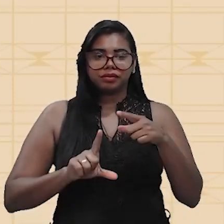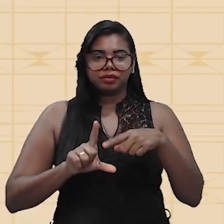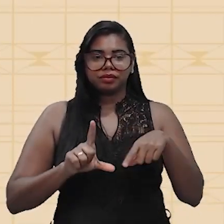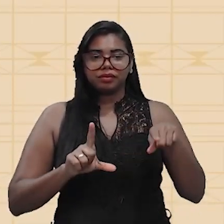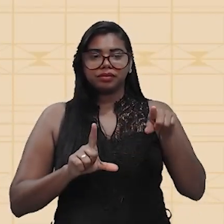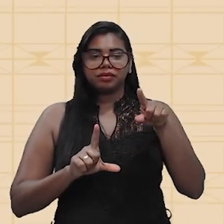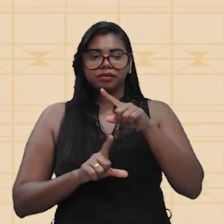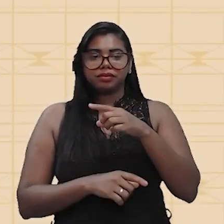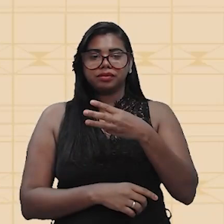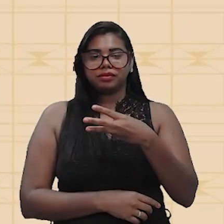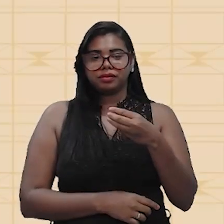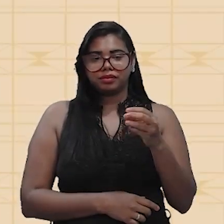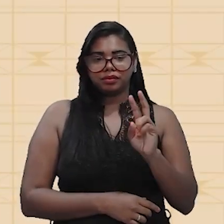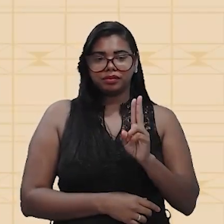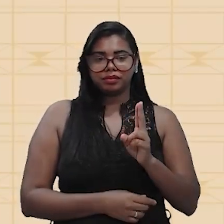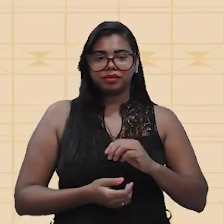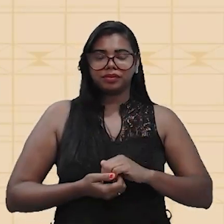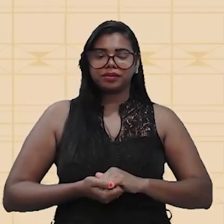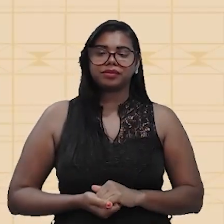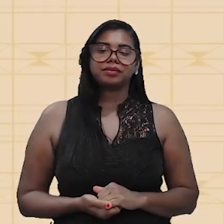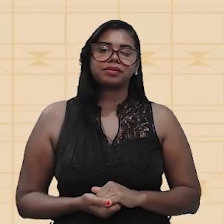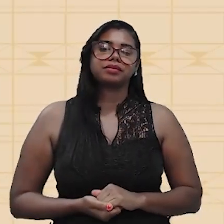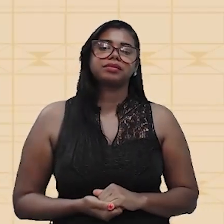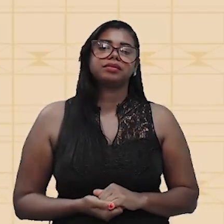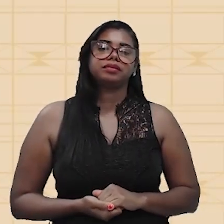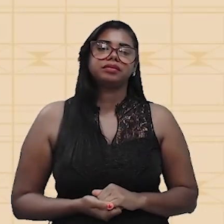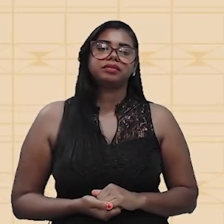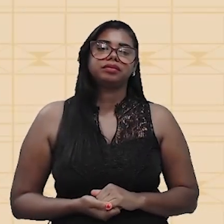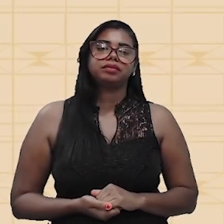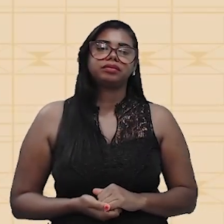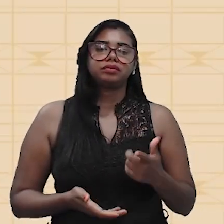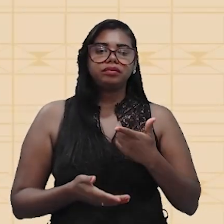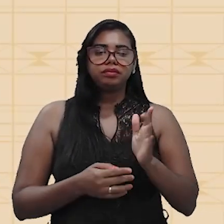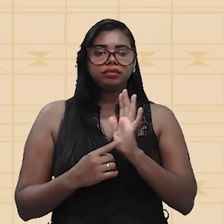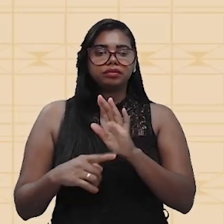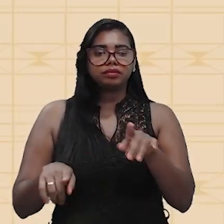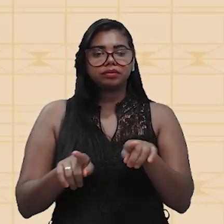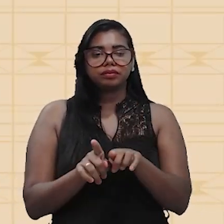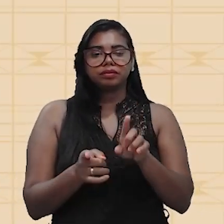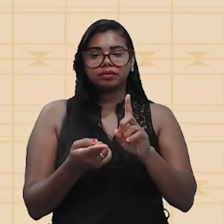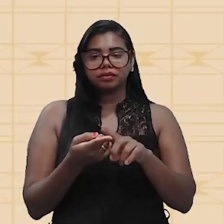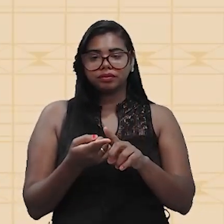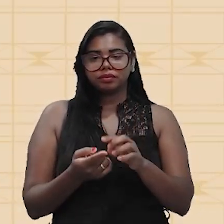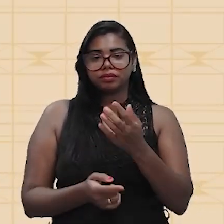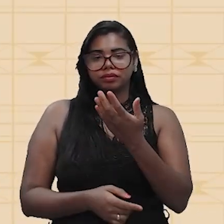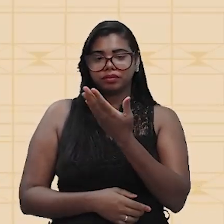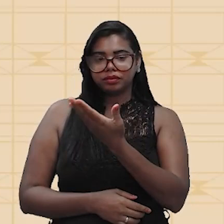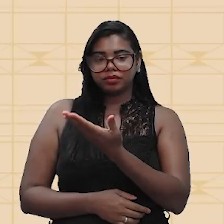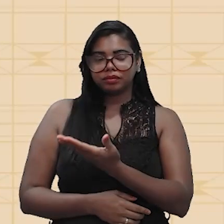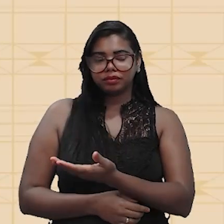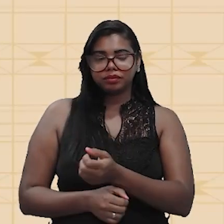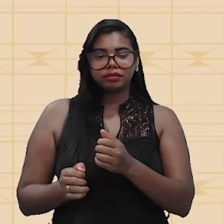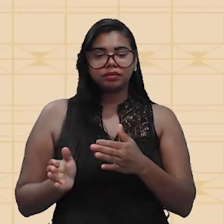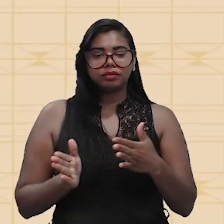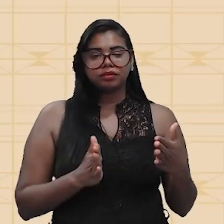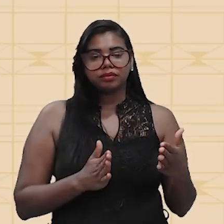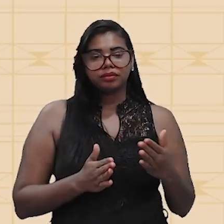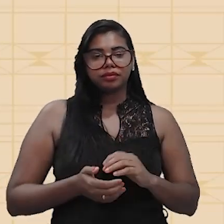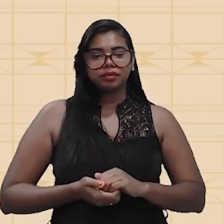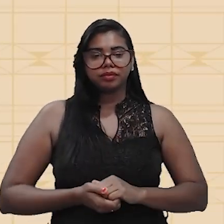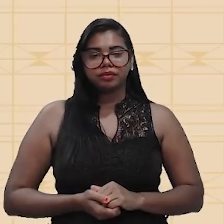volts sem sair da folha de papel, todos esses resistores estão em série. Então, se estão em série, nós vamos